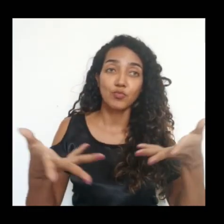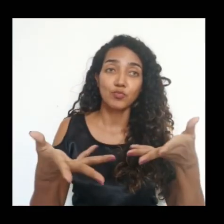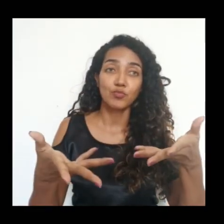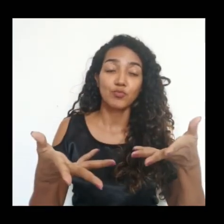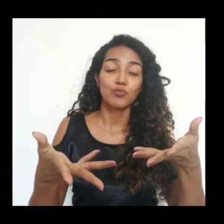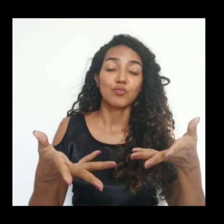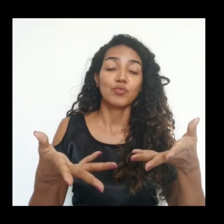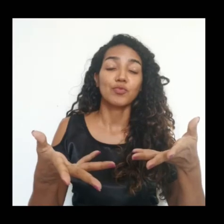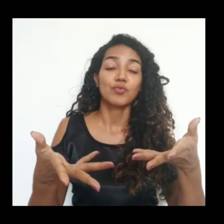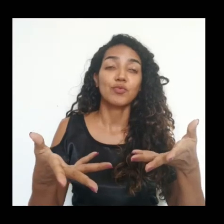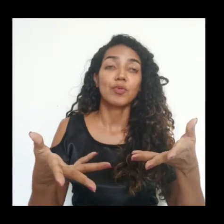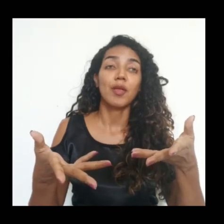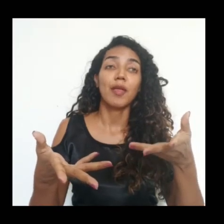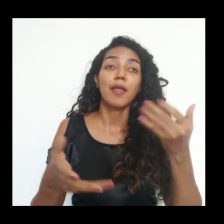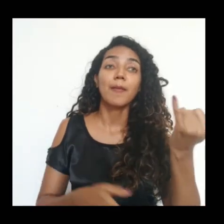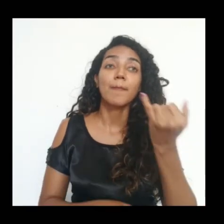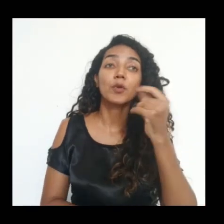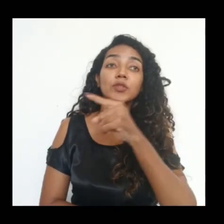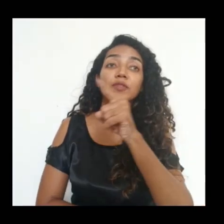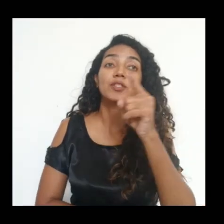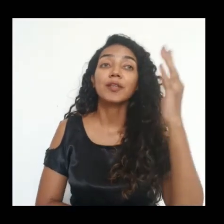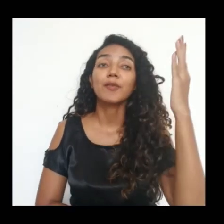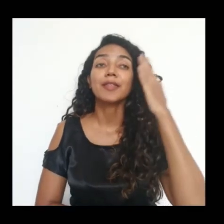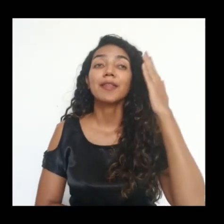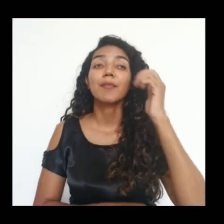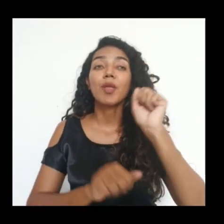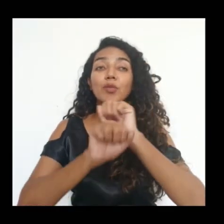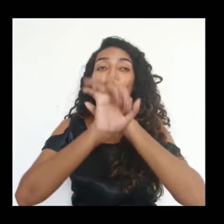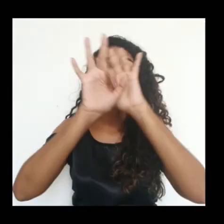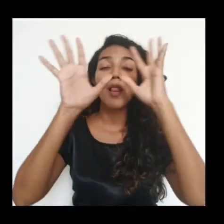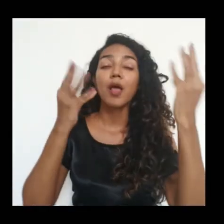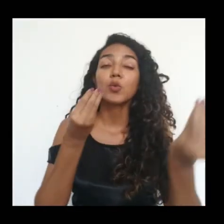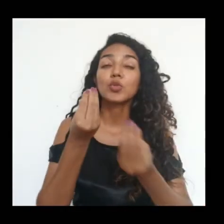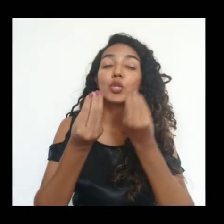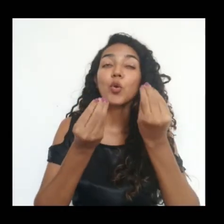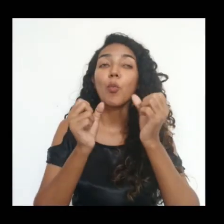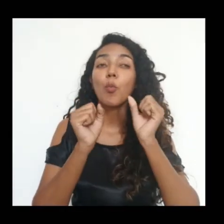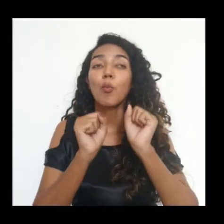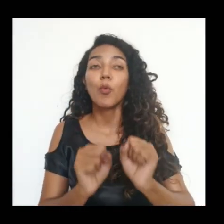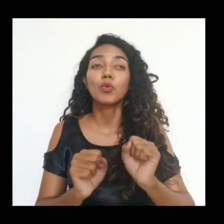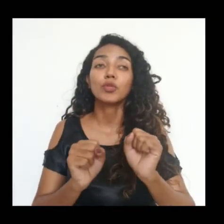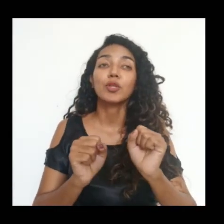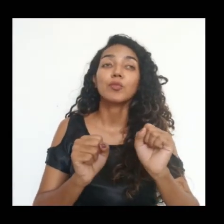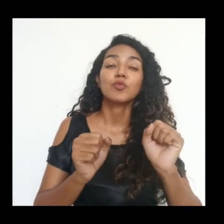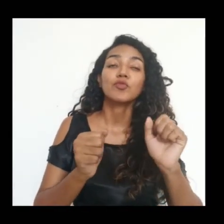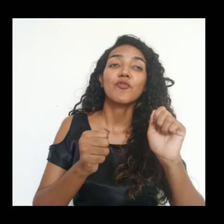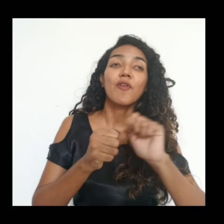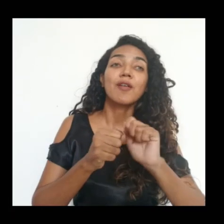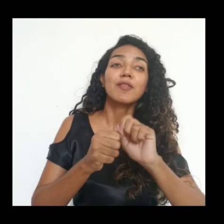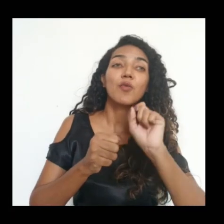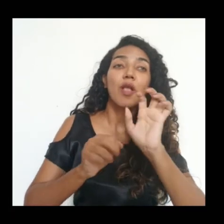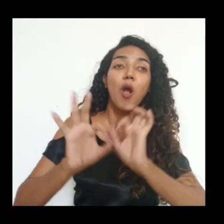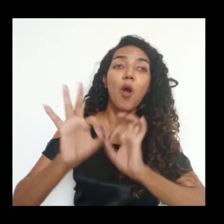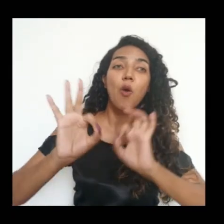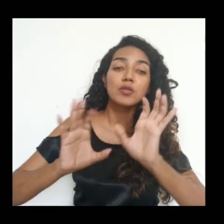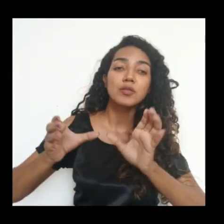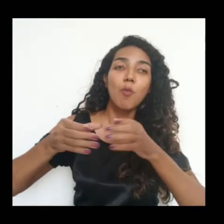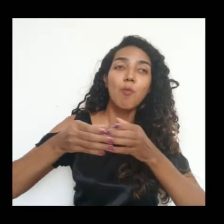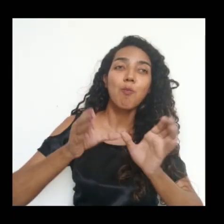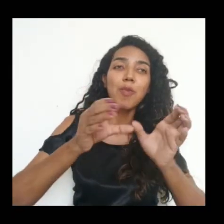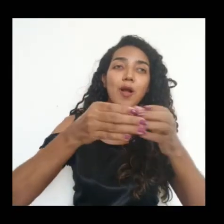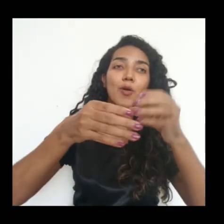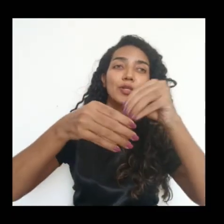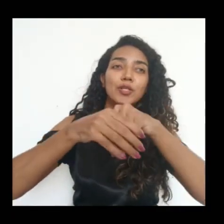entendimento muito claro de como é que a gente pode e deve empacotar as classes do nosso sistema. Ok?